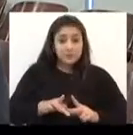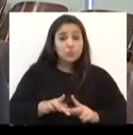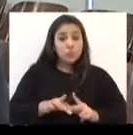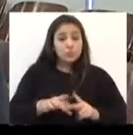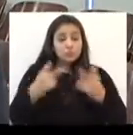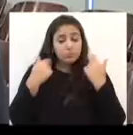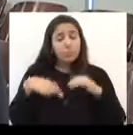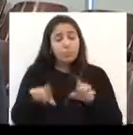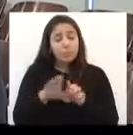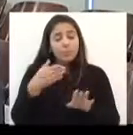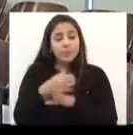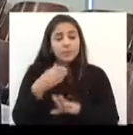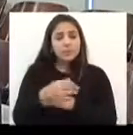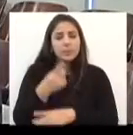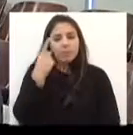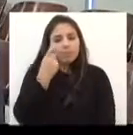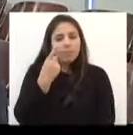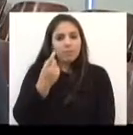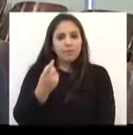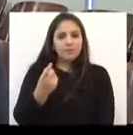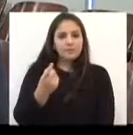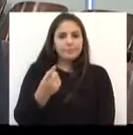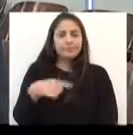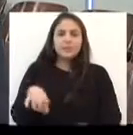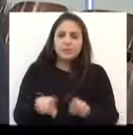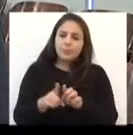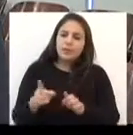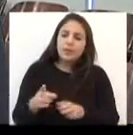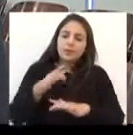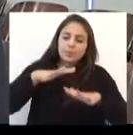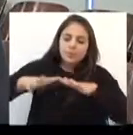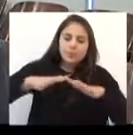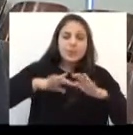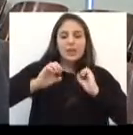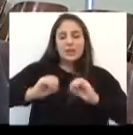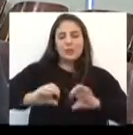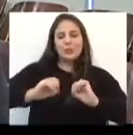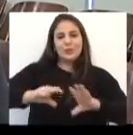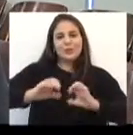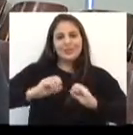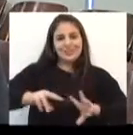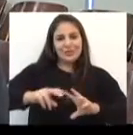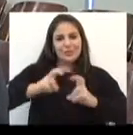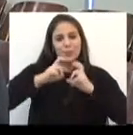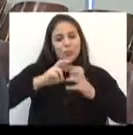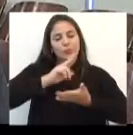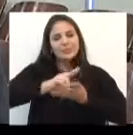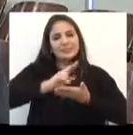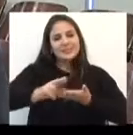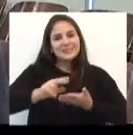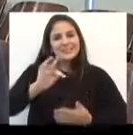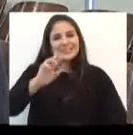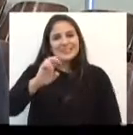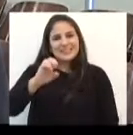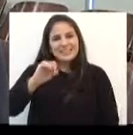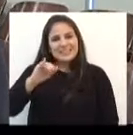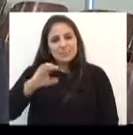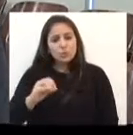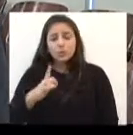que participam, que têm interesse em que se promova a educação para o trânsito, para nós formarmos condutores